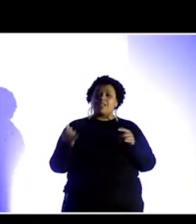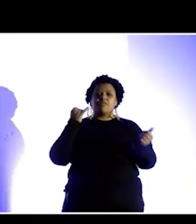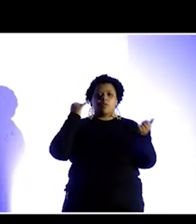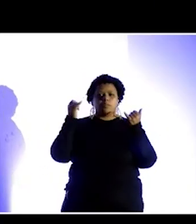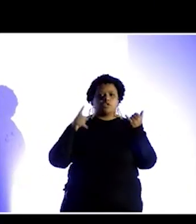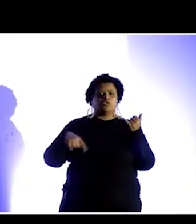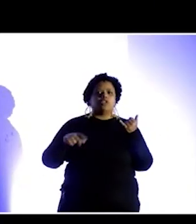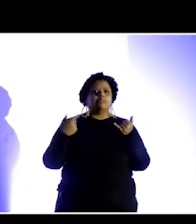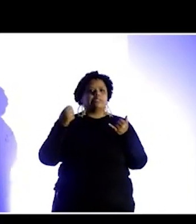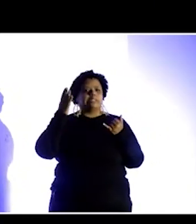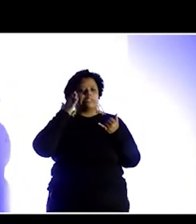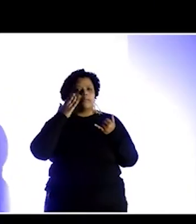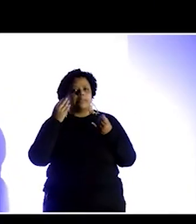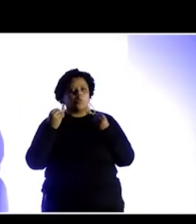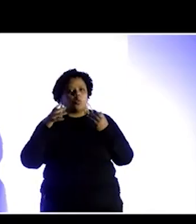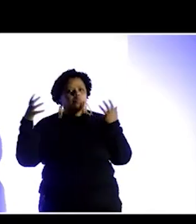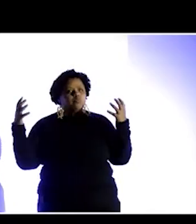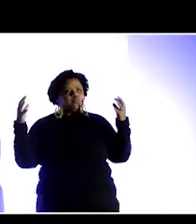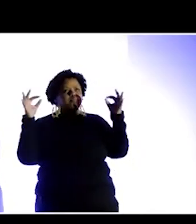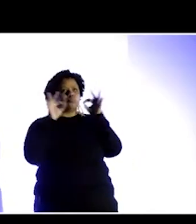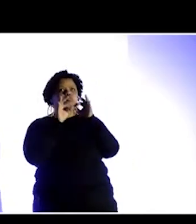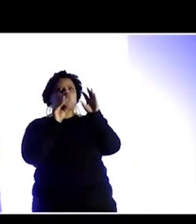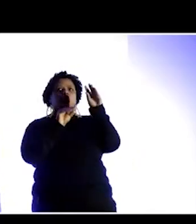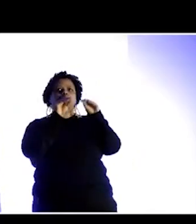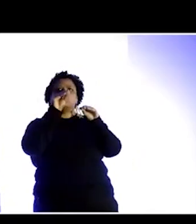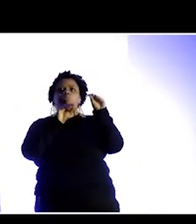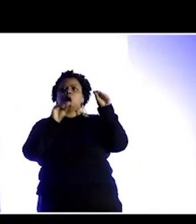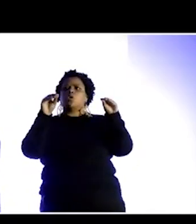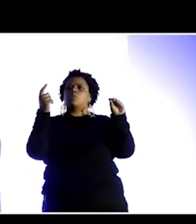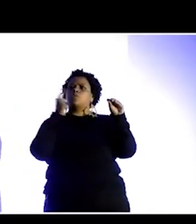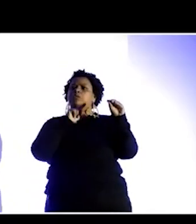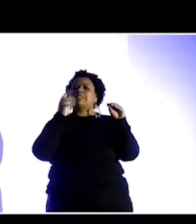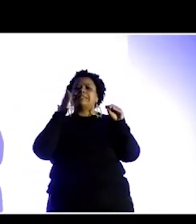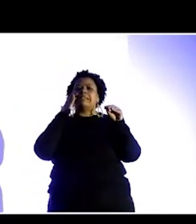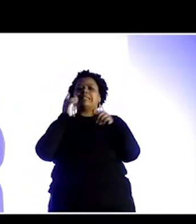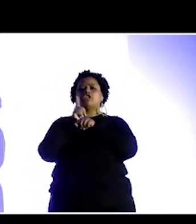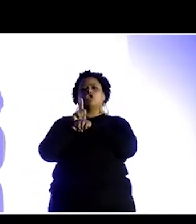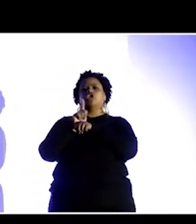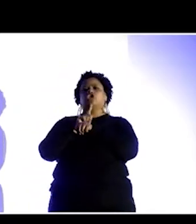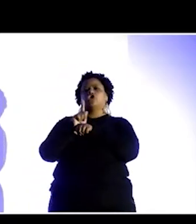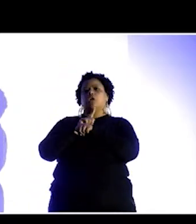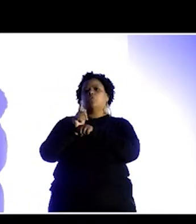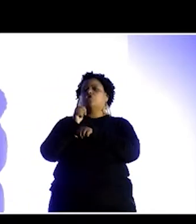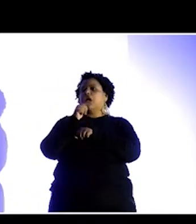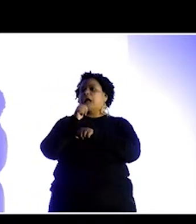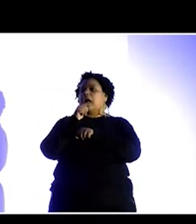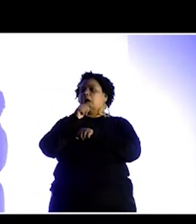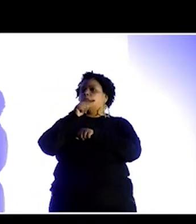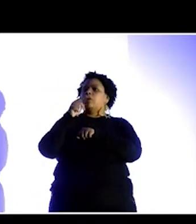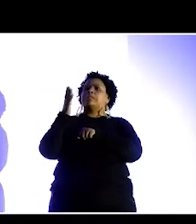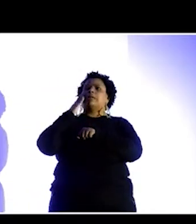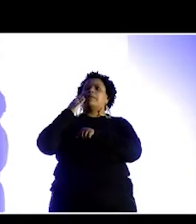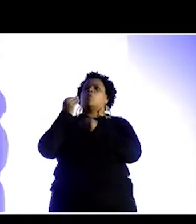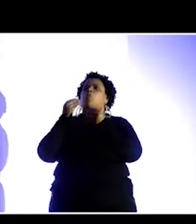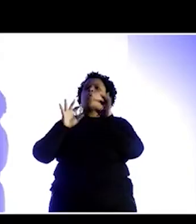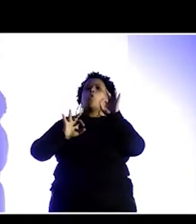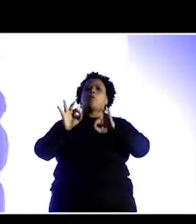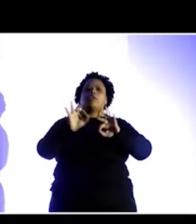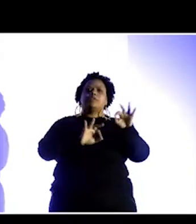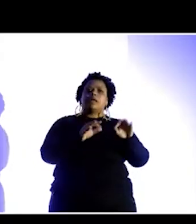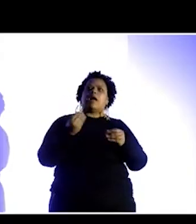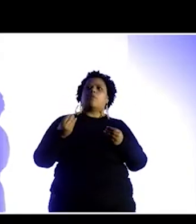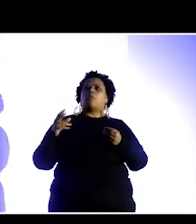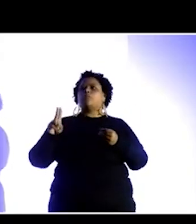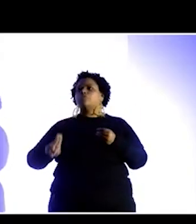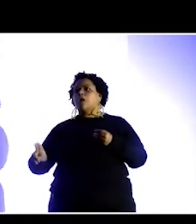levar para cada um desses trechos aqui, para poder fazer a gestão de recursos hídricos. É assim que a gente inicia o processo de gestão de recursos hídricos, de